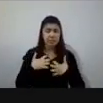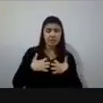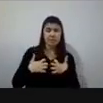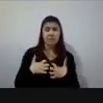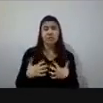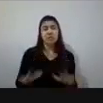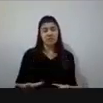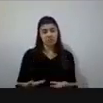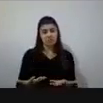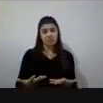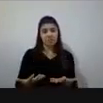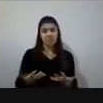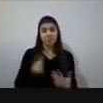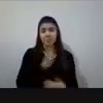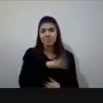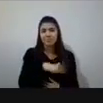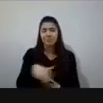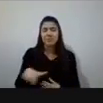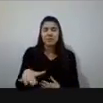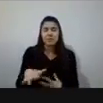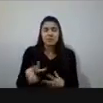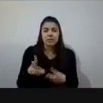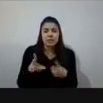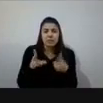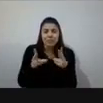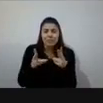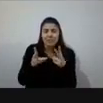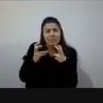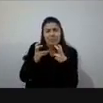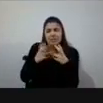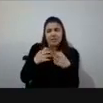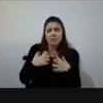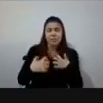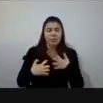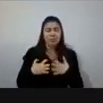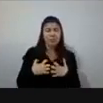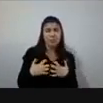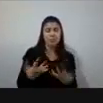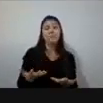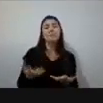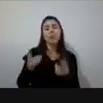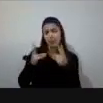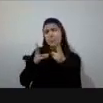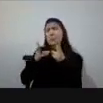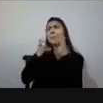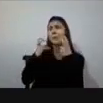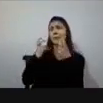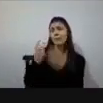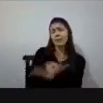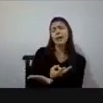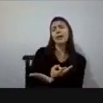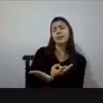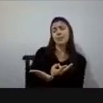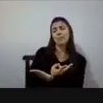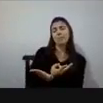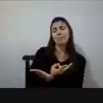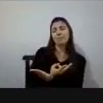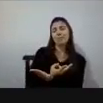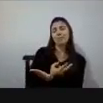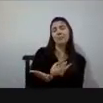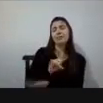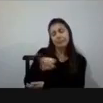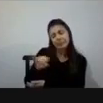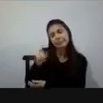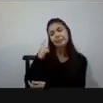criança, ela percebe que tem alguma coisa errada. E se ela percebe que tem alguma coisa errada, provavelmente tem alguma